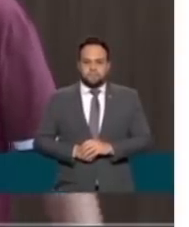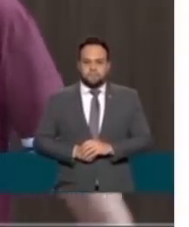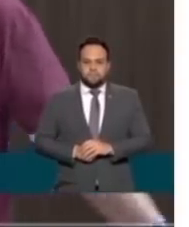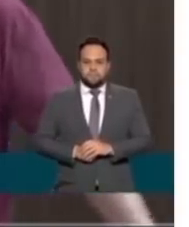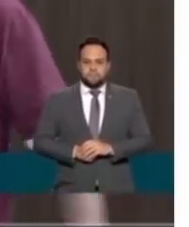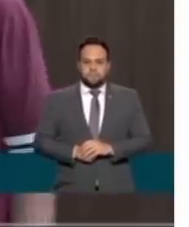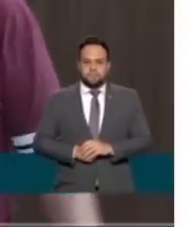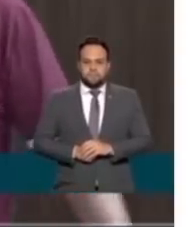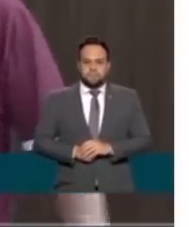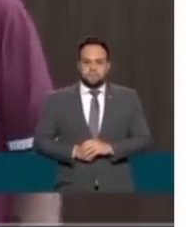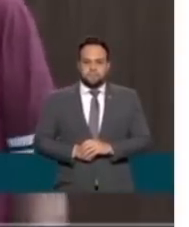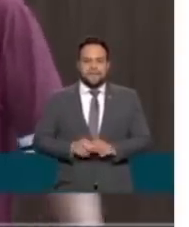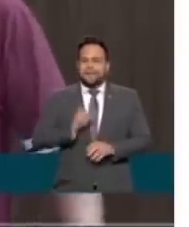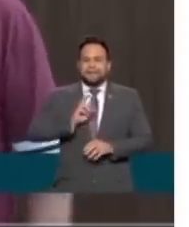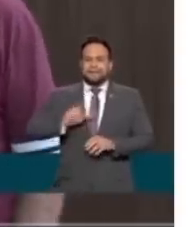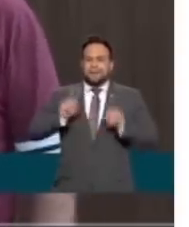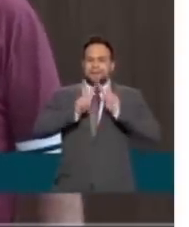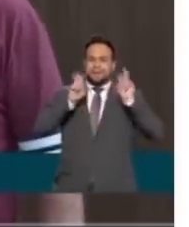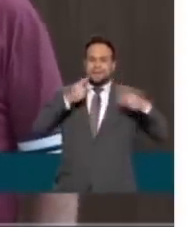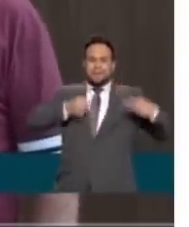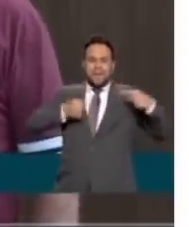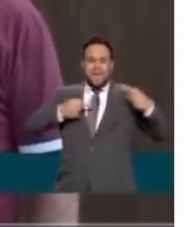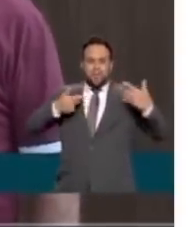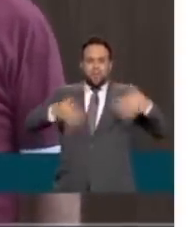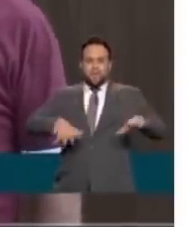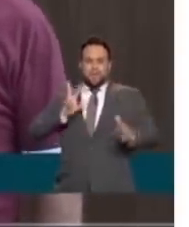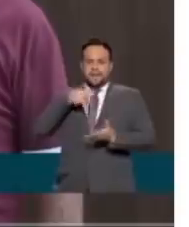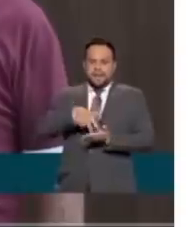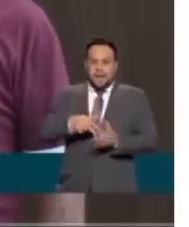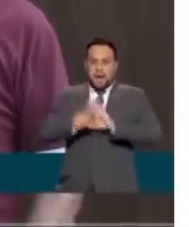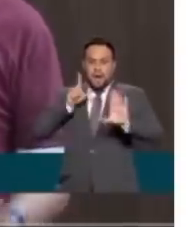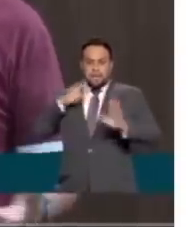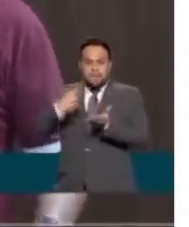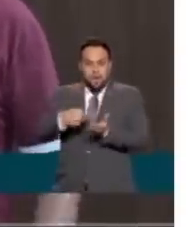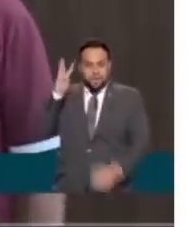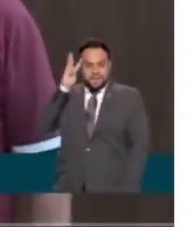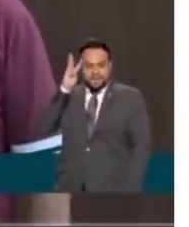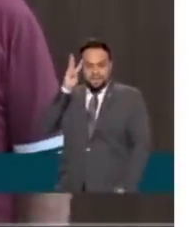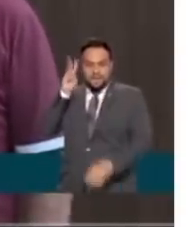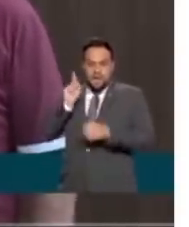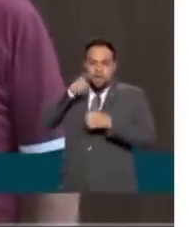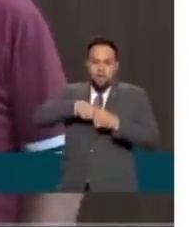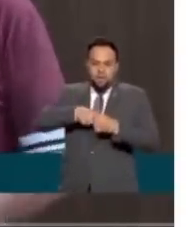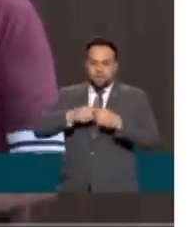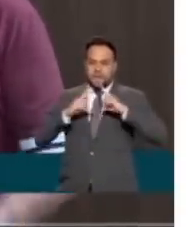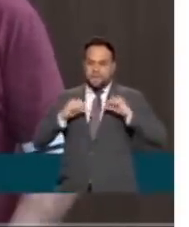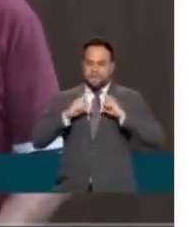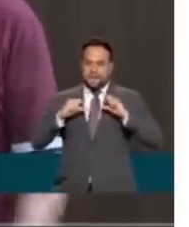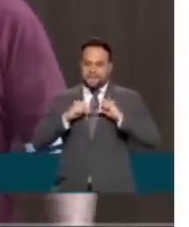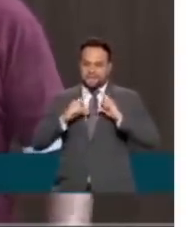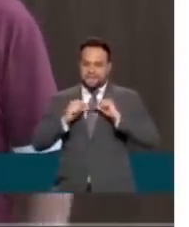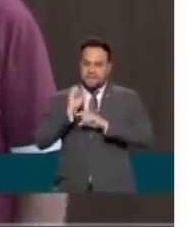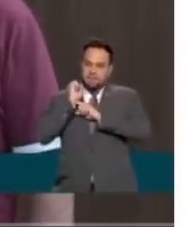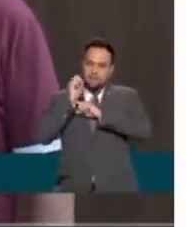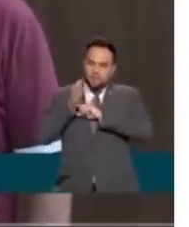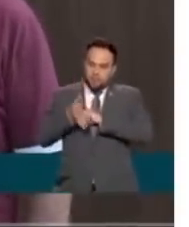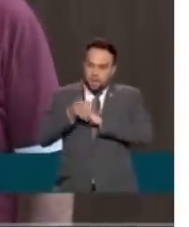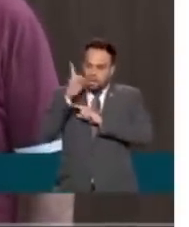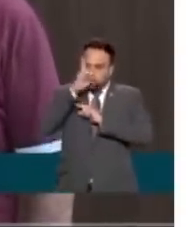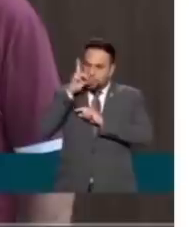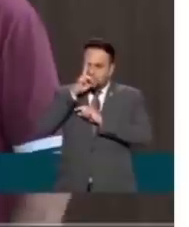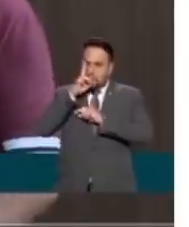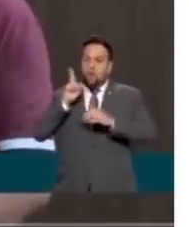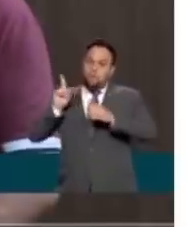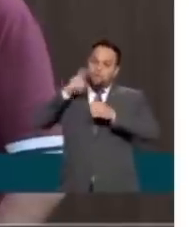Não, de jeito nenhum, não é feito por isso, eu não queria estar aqui. Estava previsto na quarta, na terça-feira, eu retornar para Brasília. Eu vim para cá na madrugada de domingo.